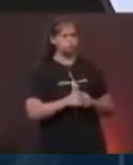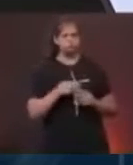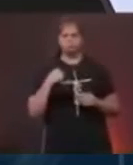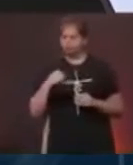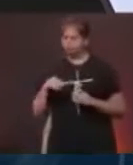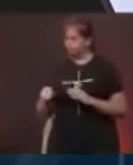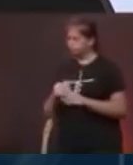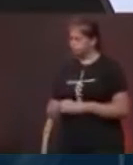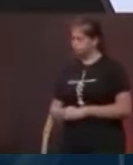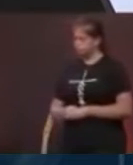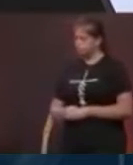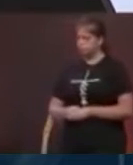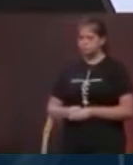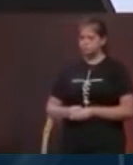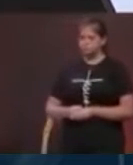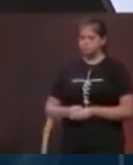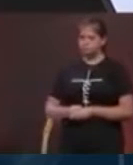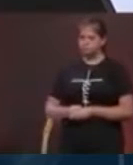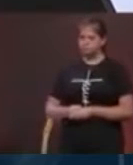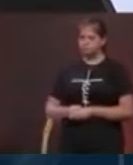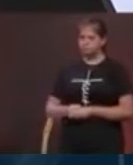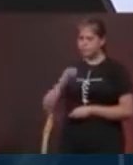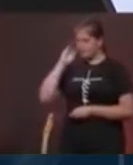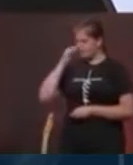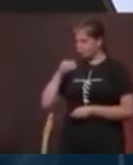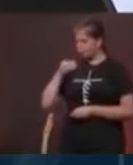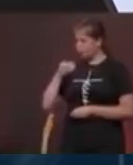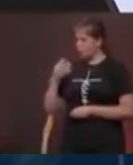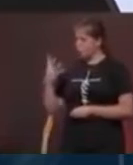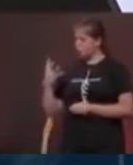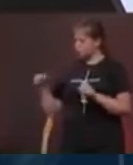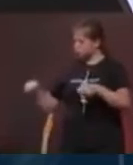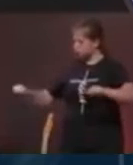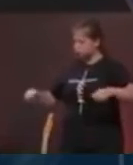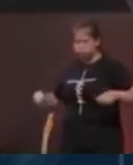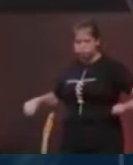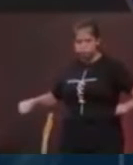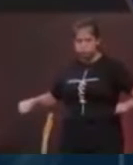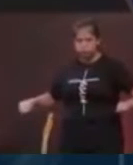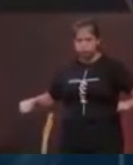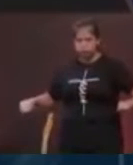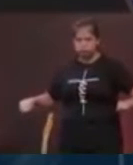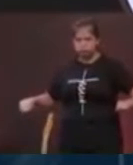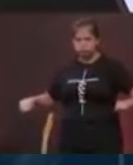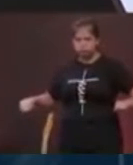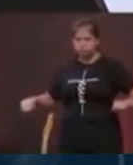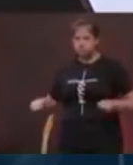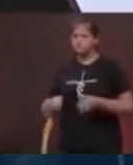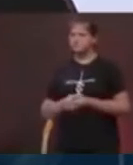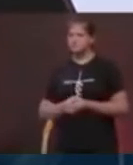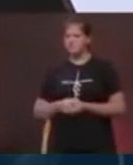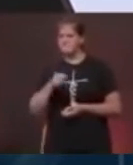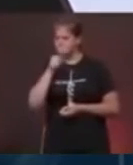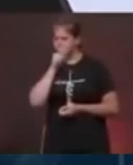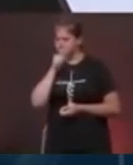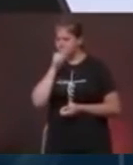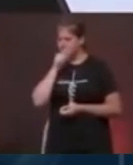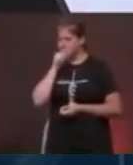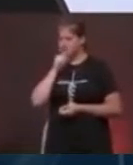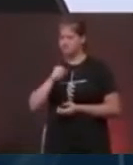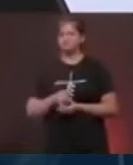fui abrir um Fusca quatro portas, lembra? Lembra? O Zé do Caixão, isso aí, Zé do